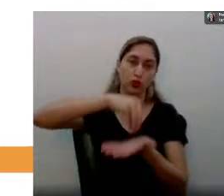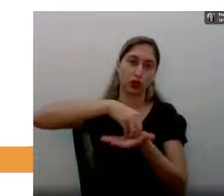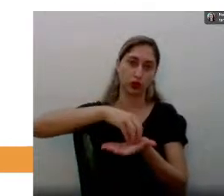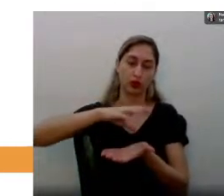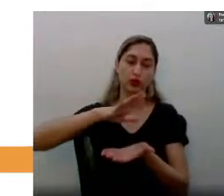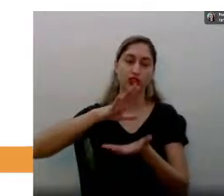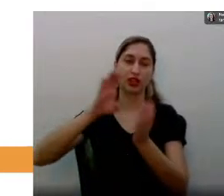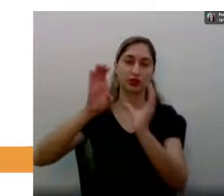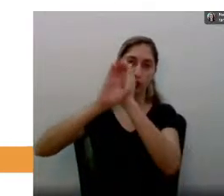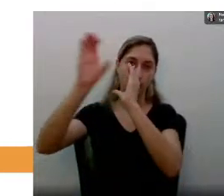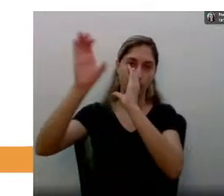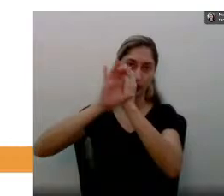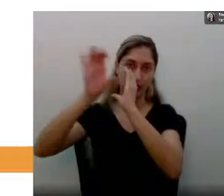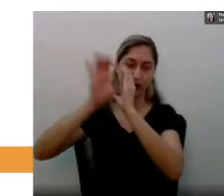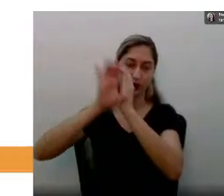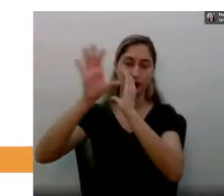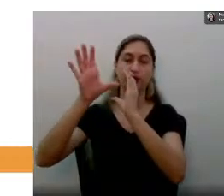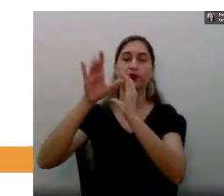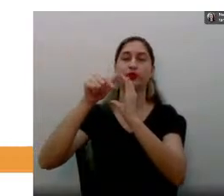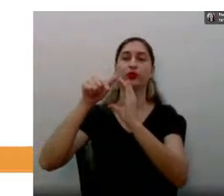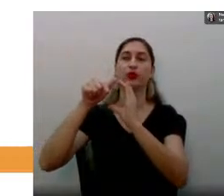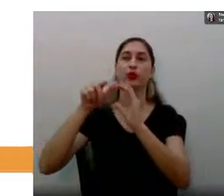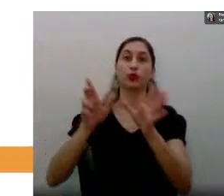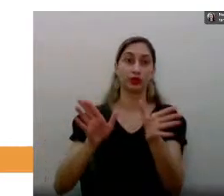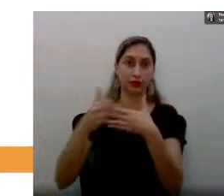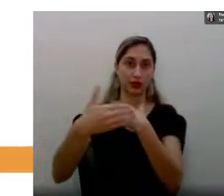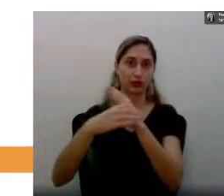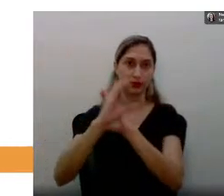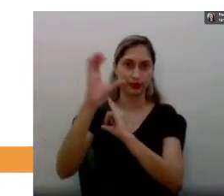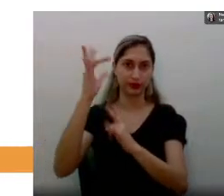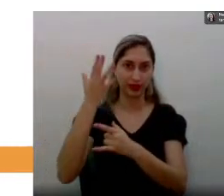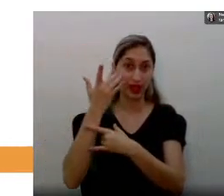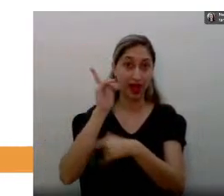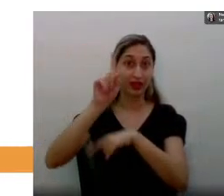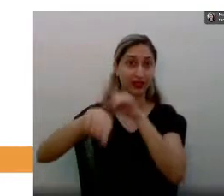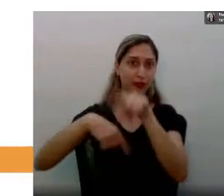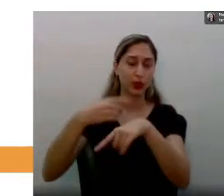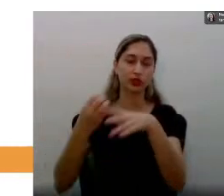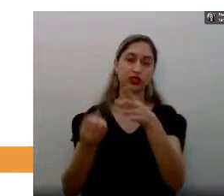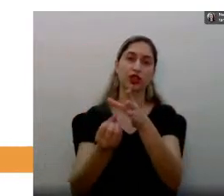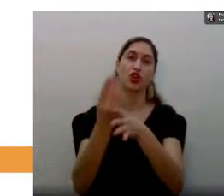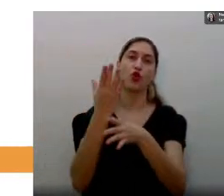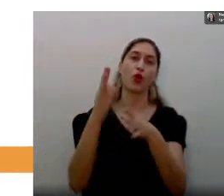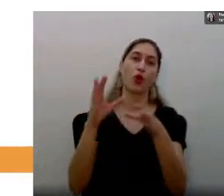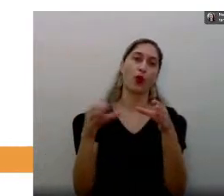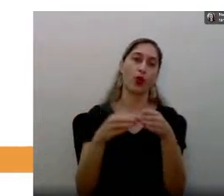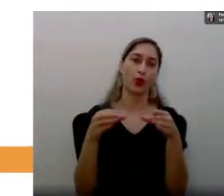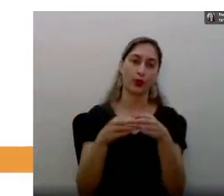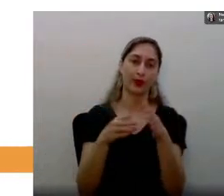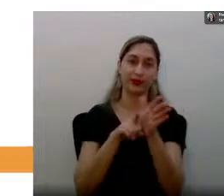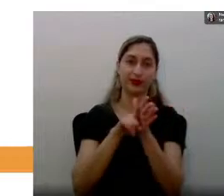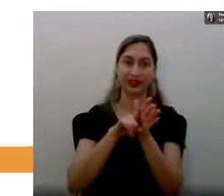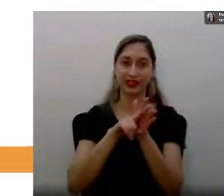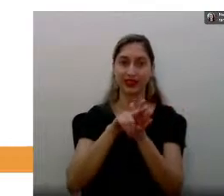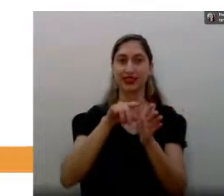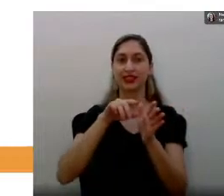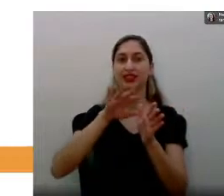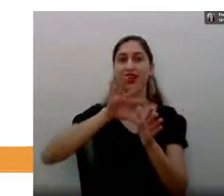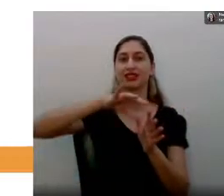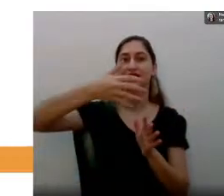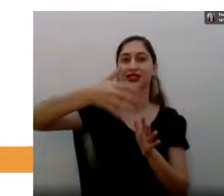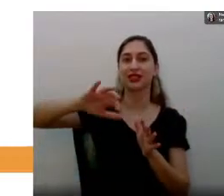quando ele sair ele acabou formando esse grupo de acionamento Serra do rola-moça e também tem Observatório é porque lá tem uma parte do